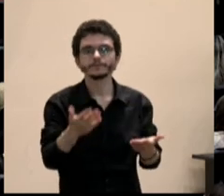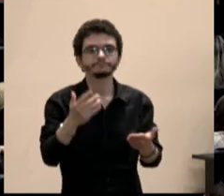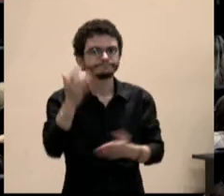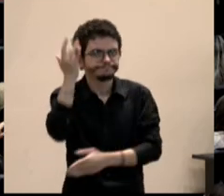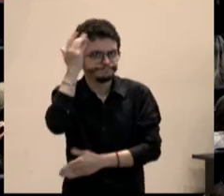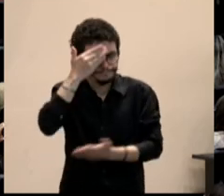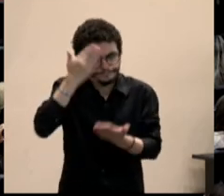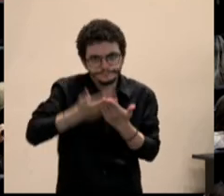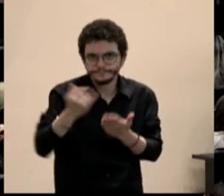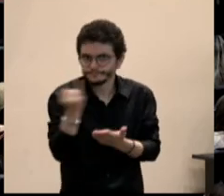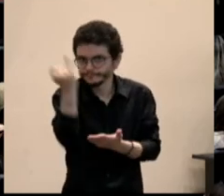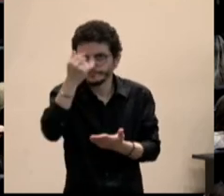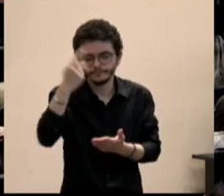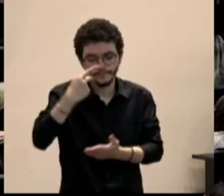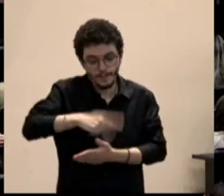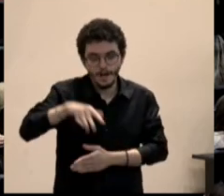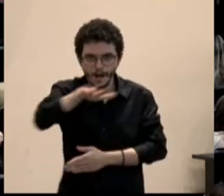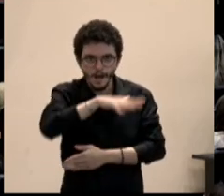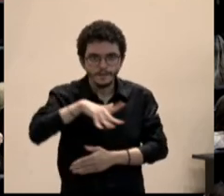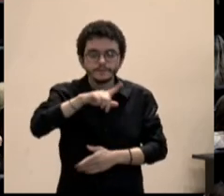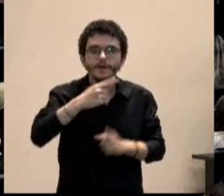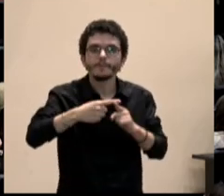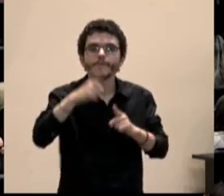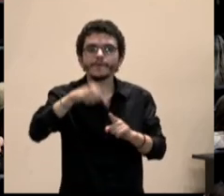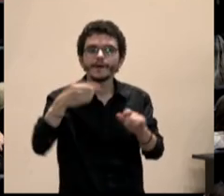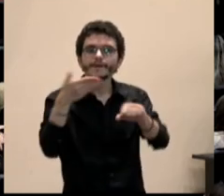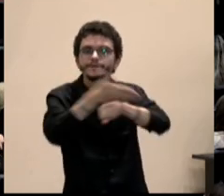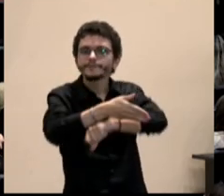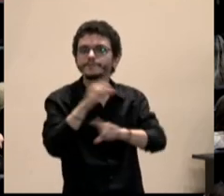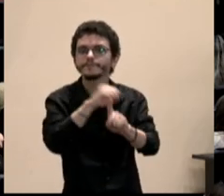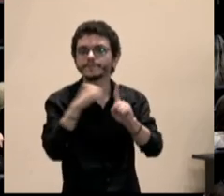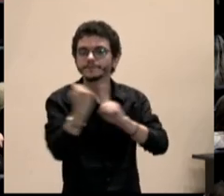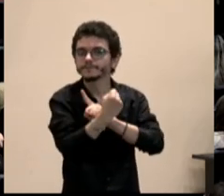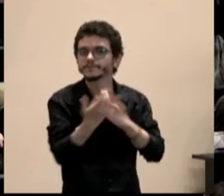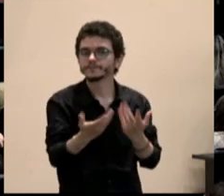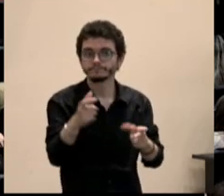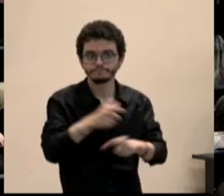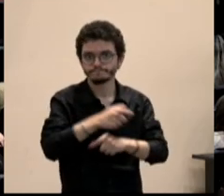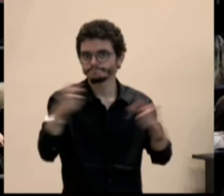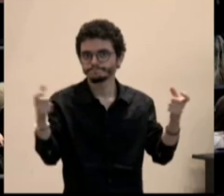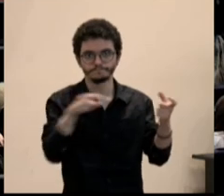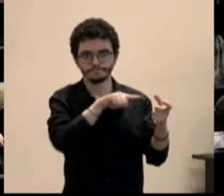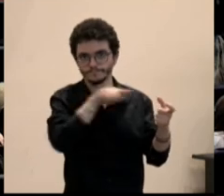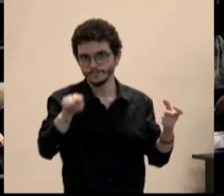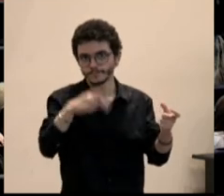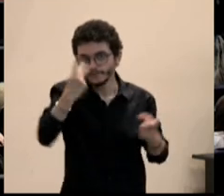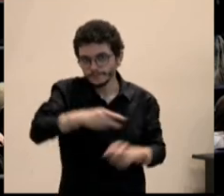esses espaços, que são espaços de participação social, que muitos de vocês aqui